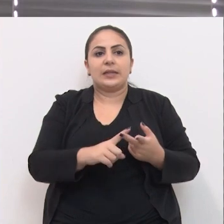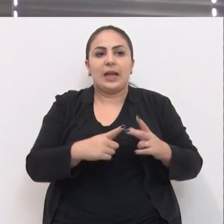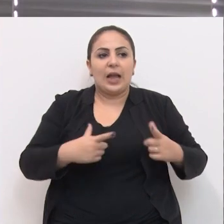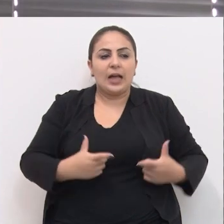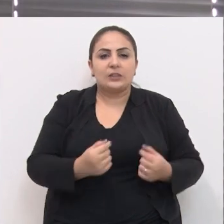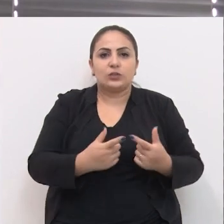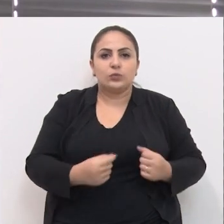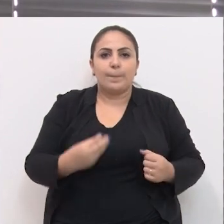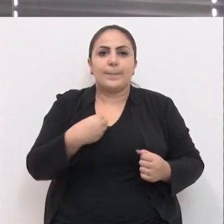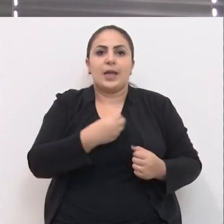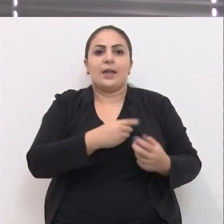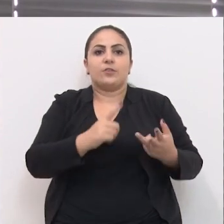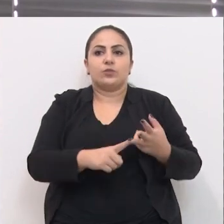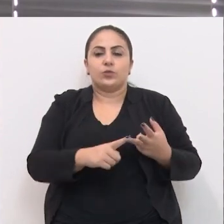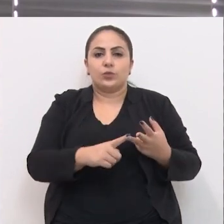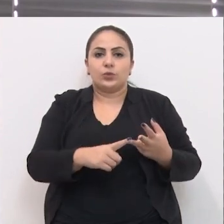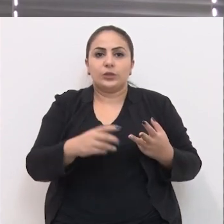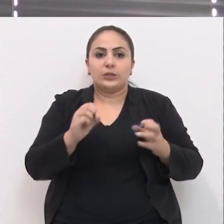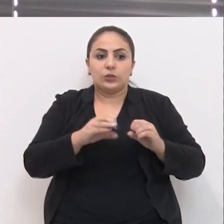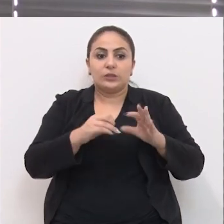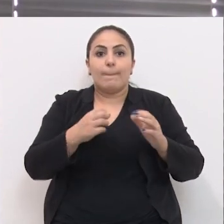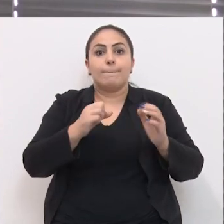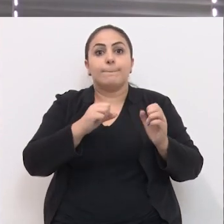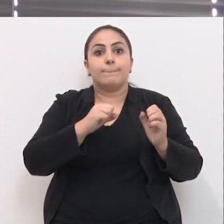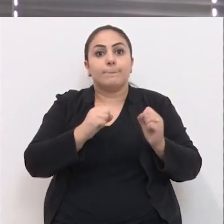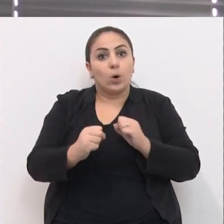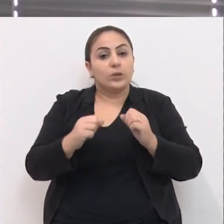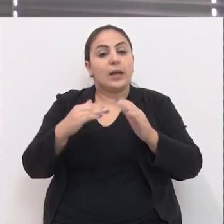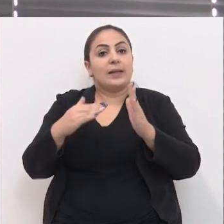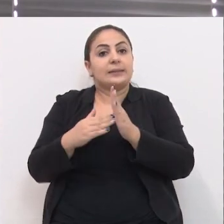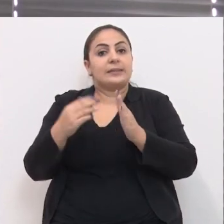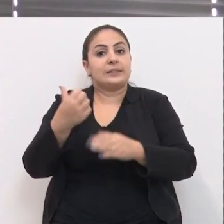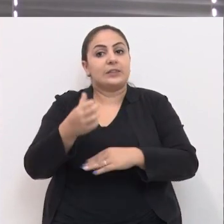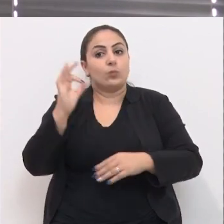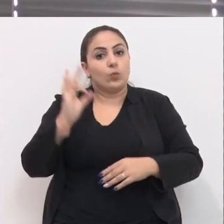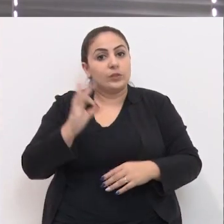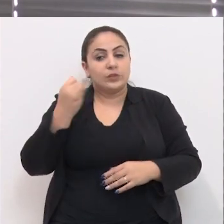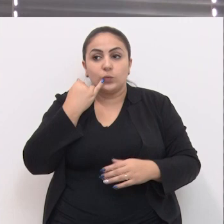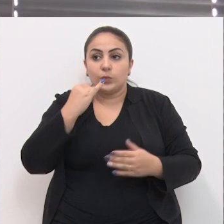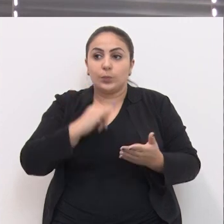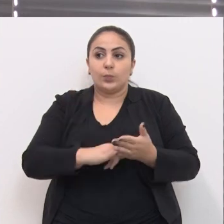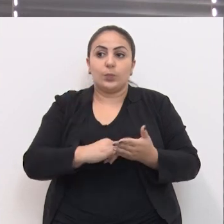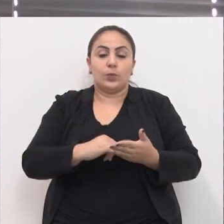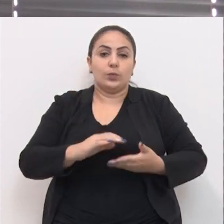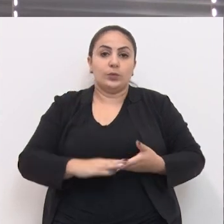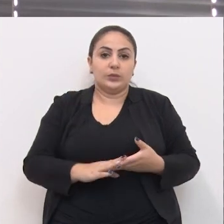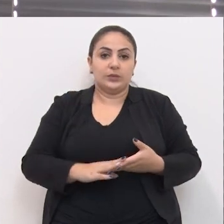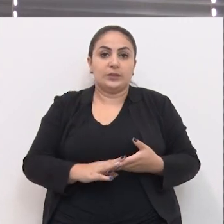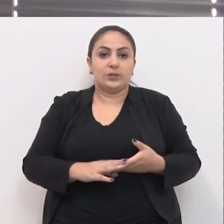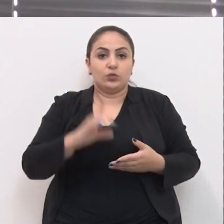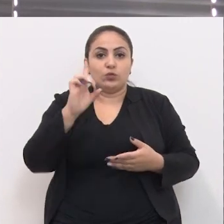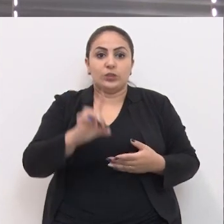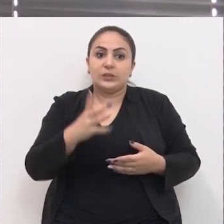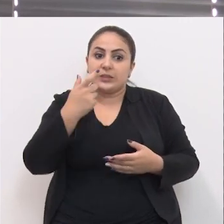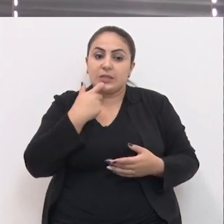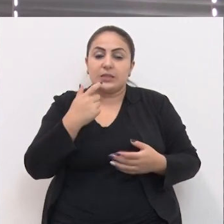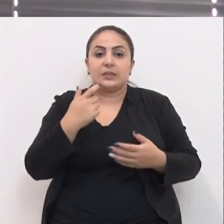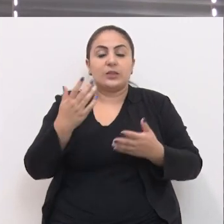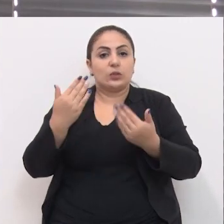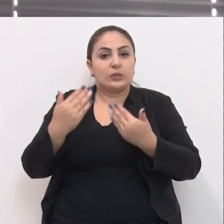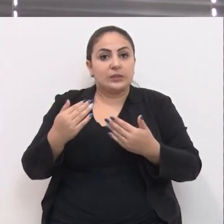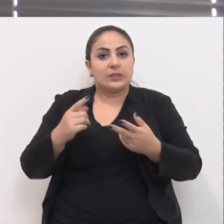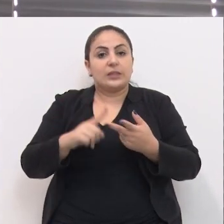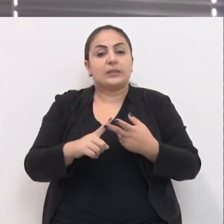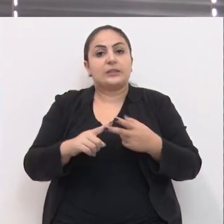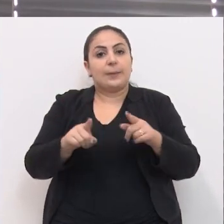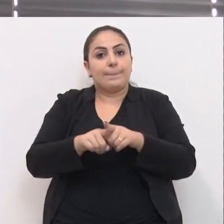educação. Esse pode destinar até 6% do seu imposto devido, tanto para o Fundo Municipal dos Direitos da Criança e do Adolescente quanto para o